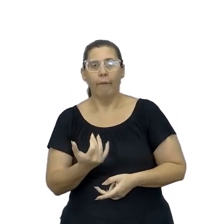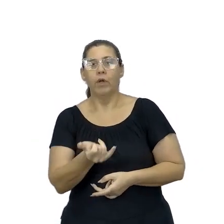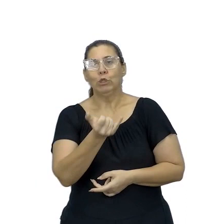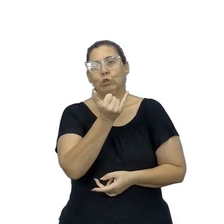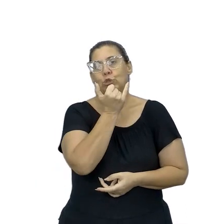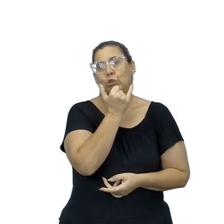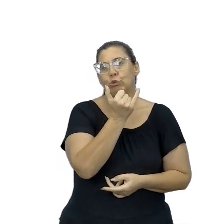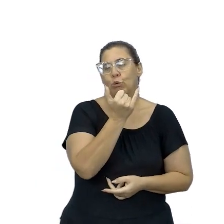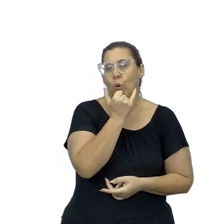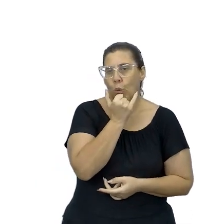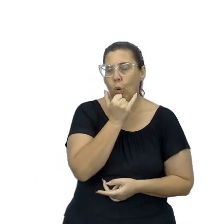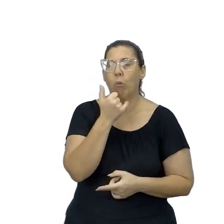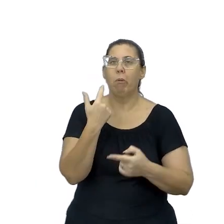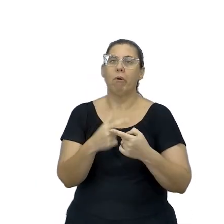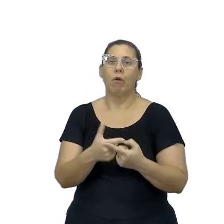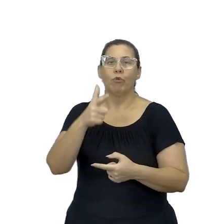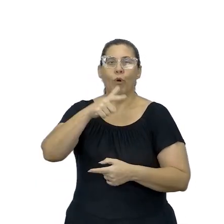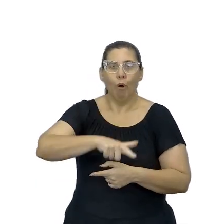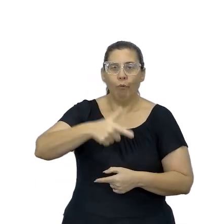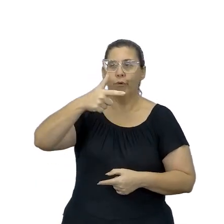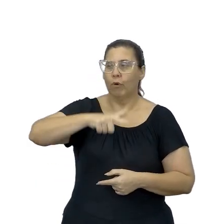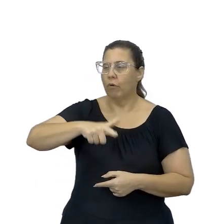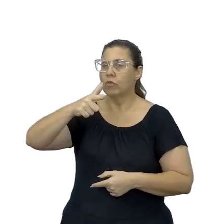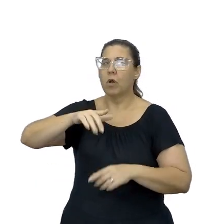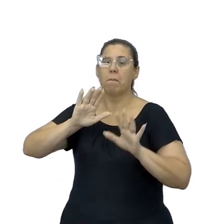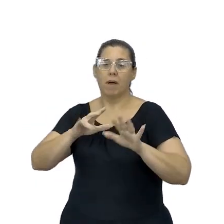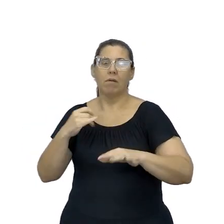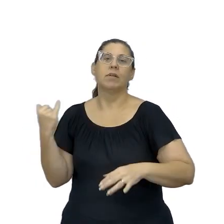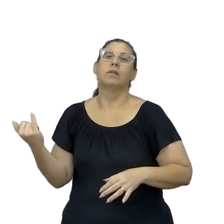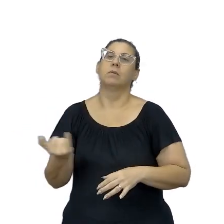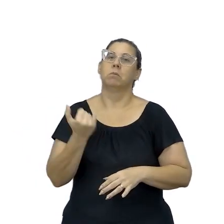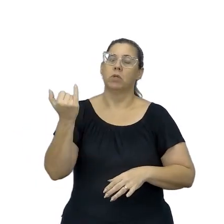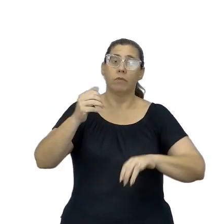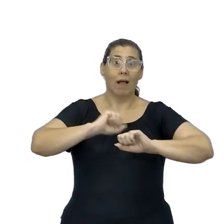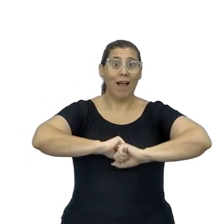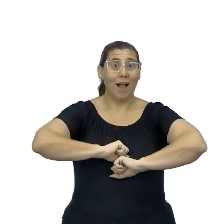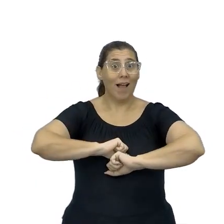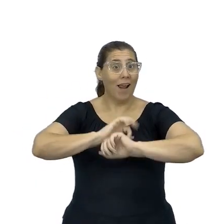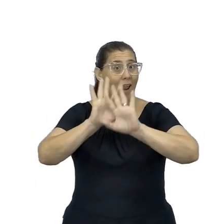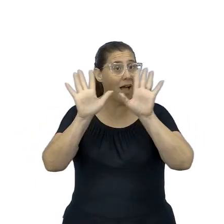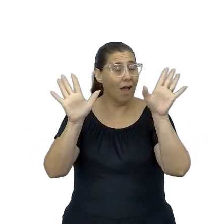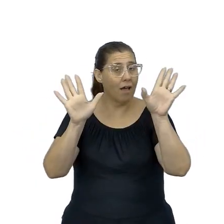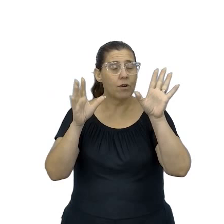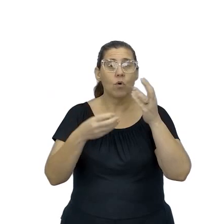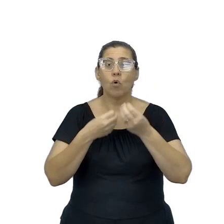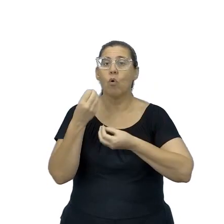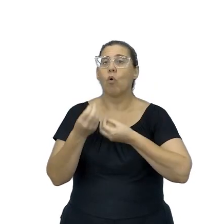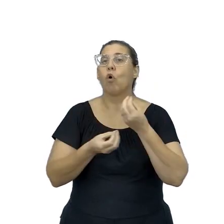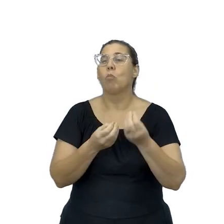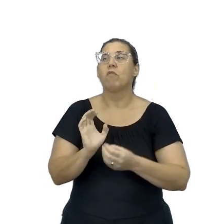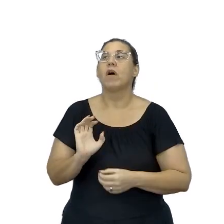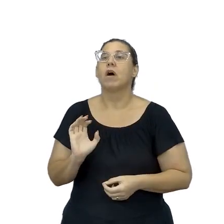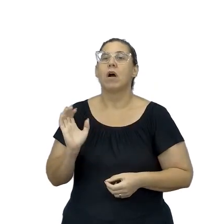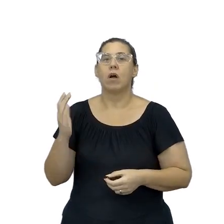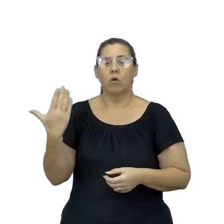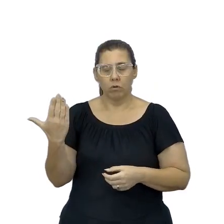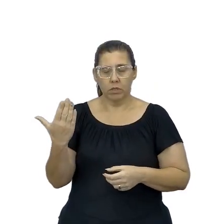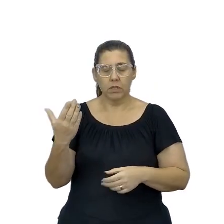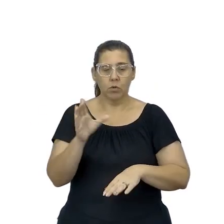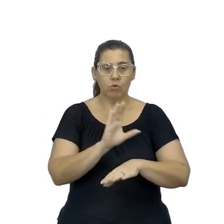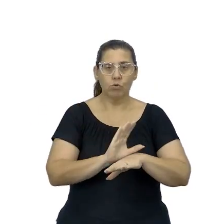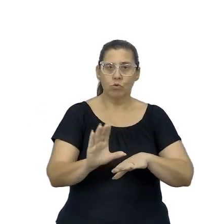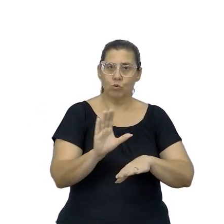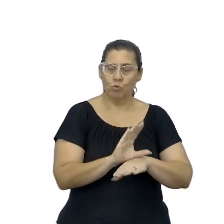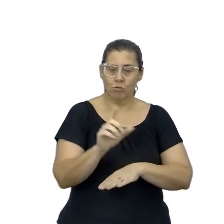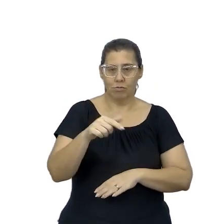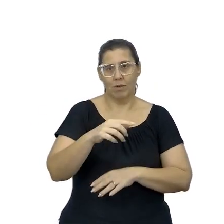sendo repetitivo nesse sentido, mas a gente acha importante deixar bem claro como vão acontecer as formações